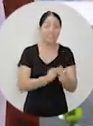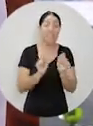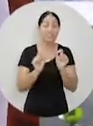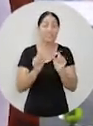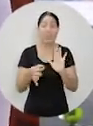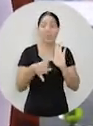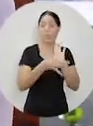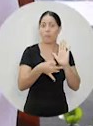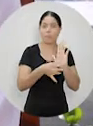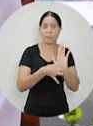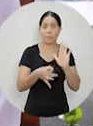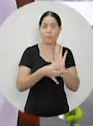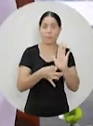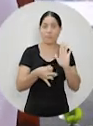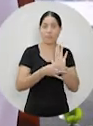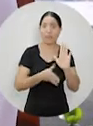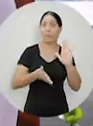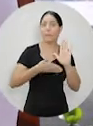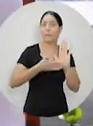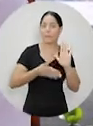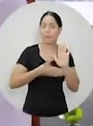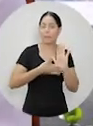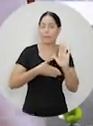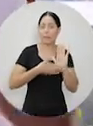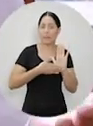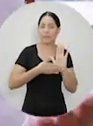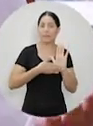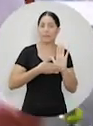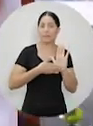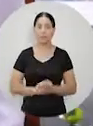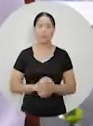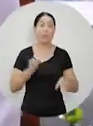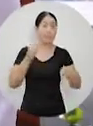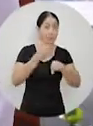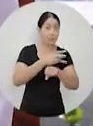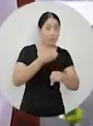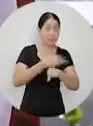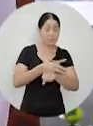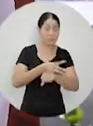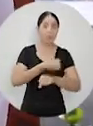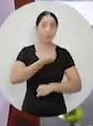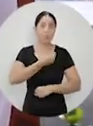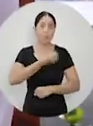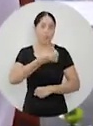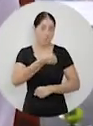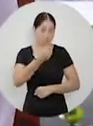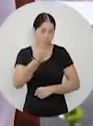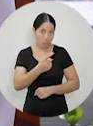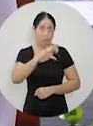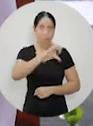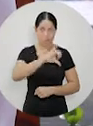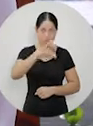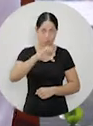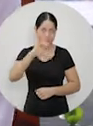lá. E se quiser sugerir uma pauta para o próximo OAB Entrevista, manda pra gente pelo WhatsApp